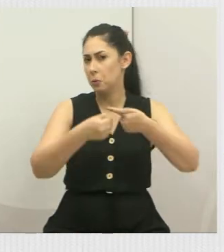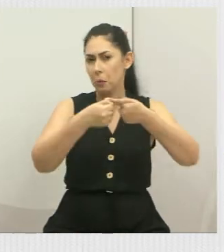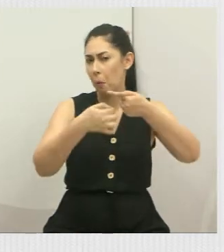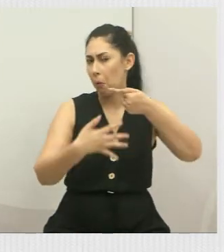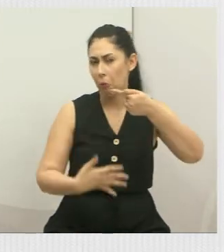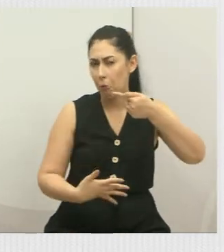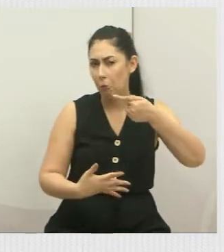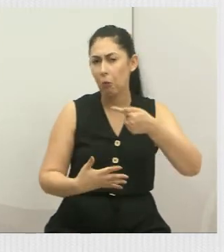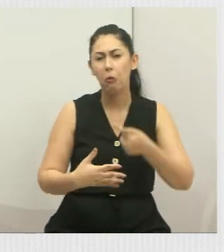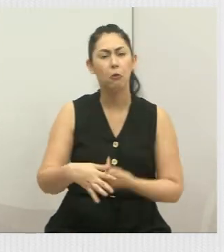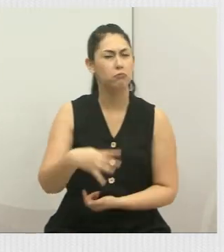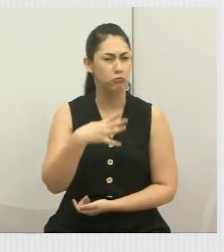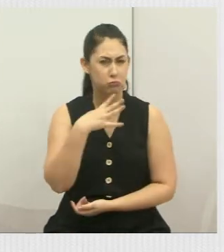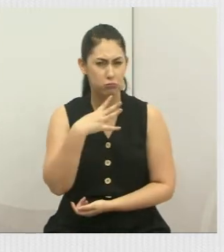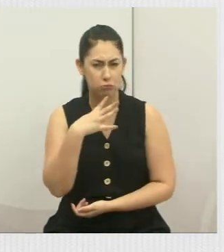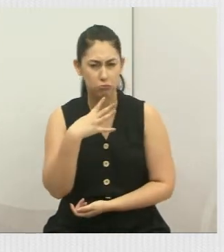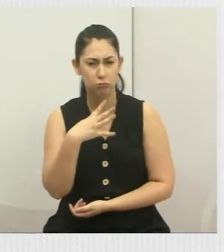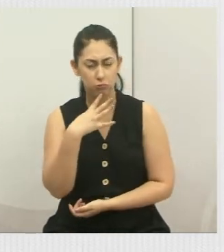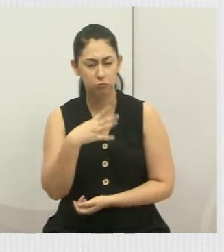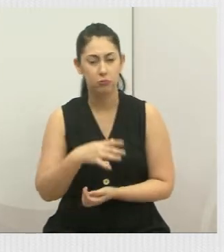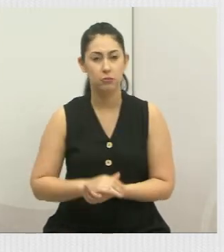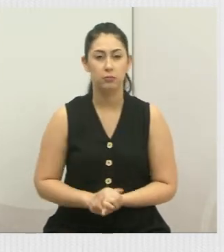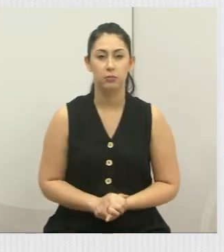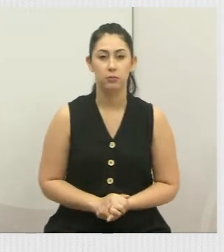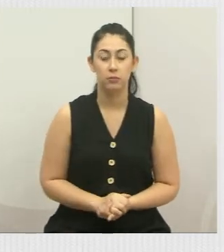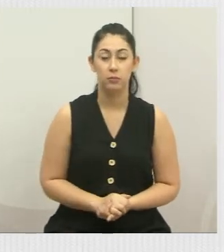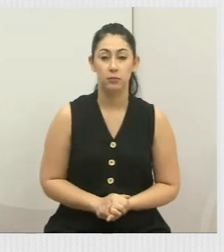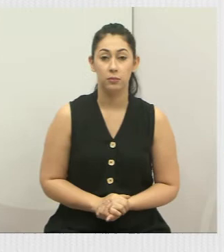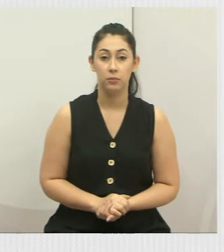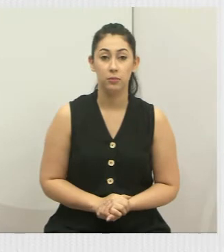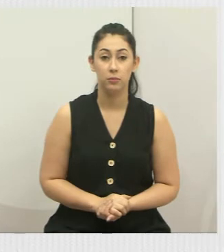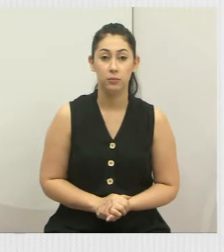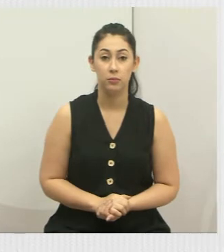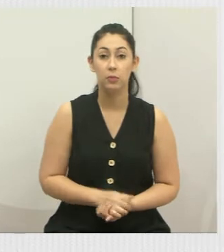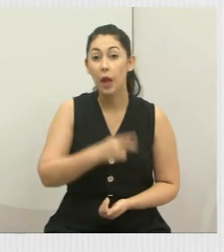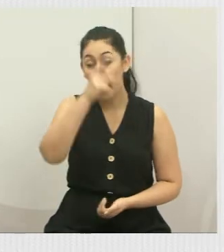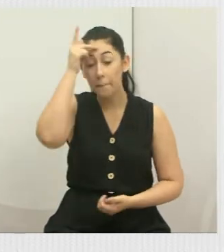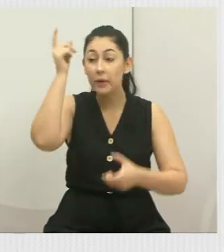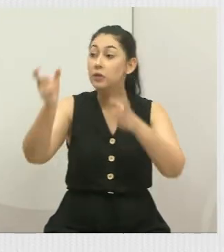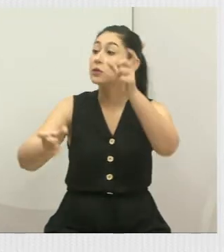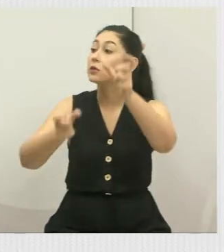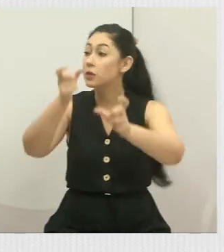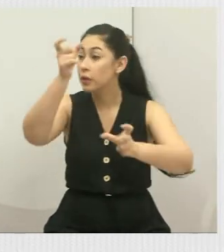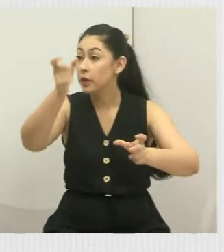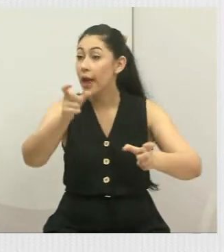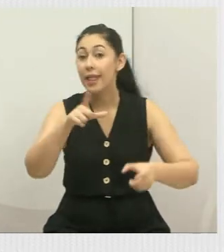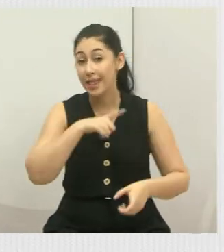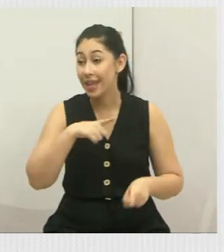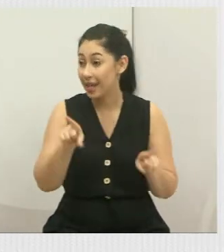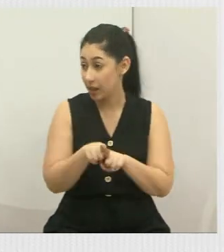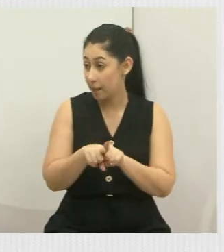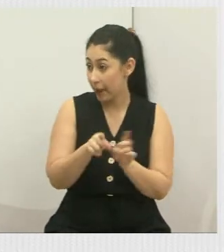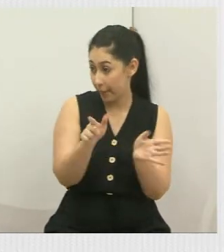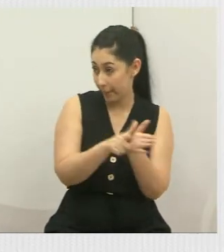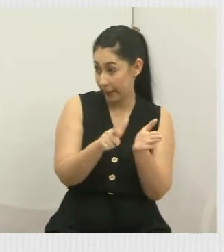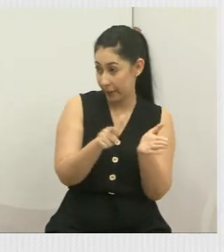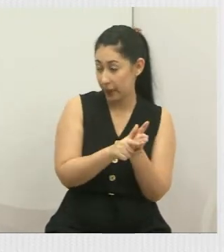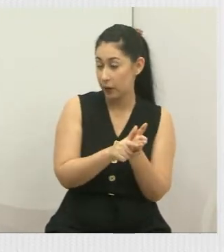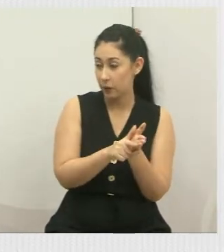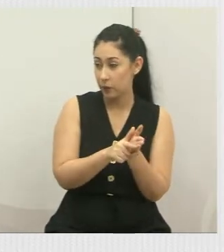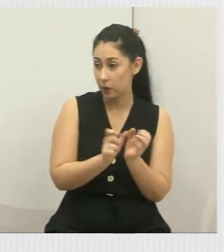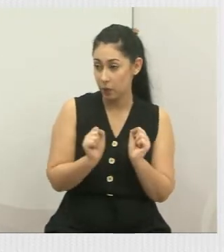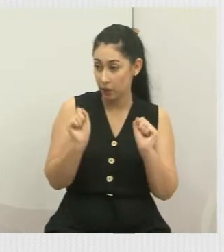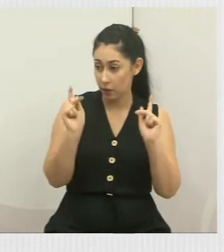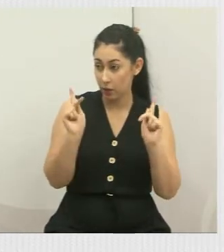conhecido atualmente. Para os presentes, nós temos esses formulários impressos também,